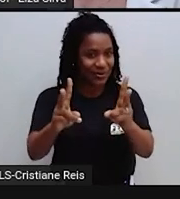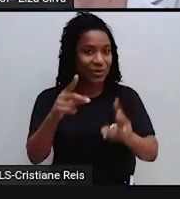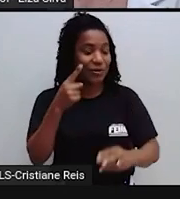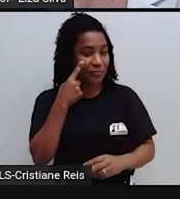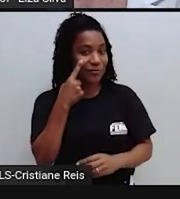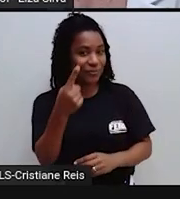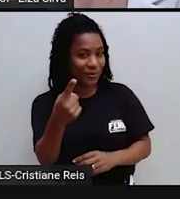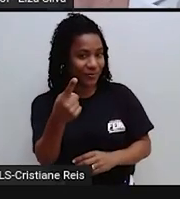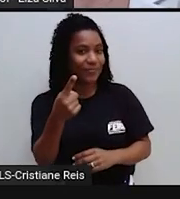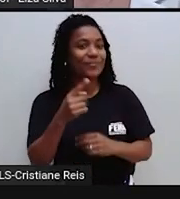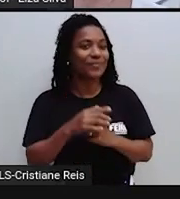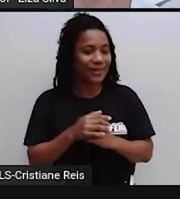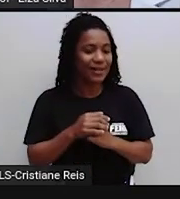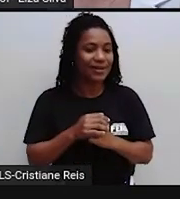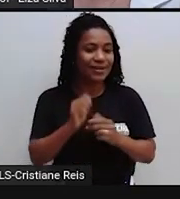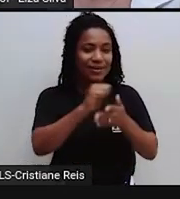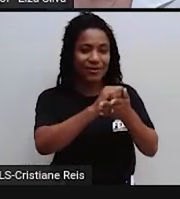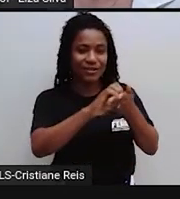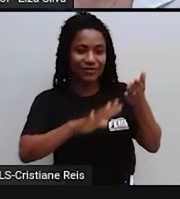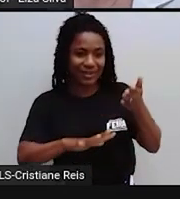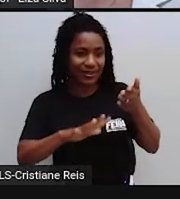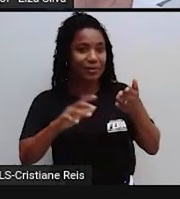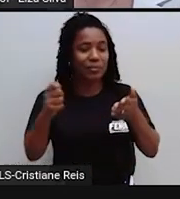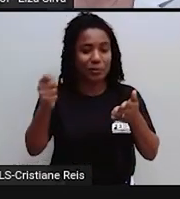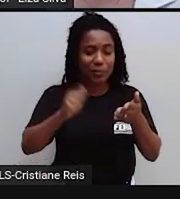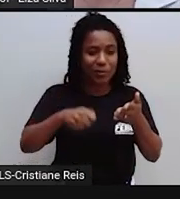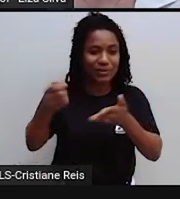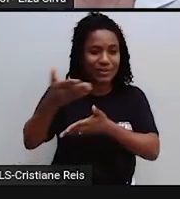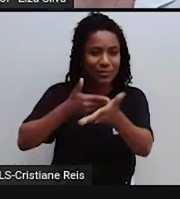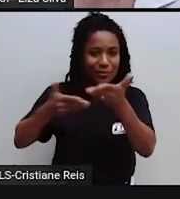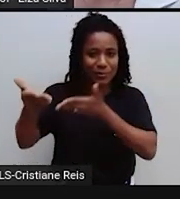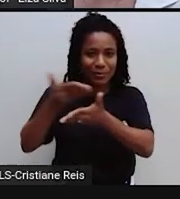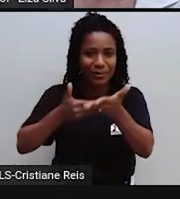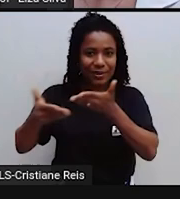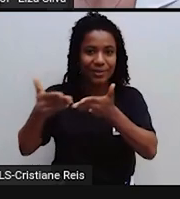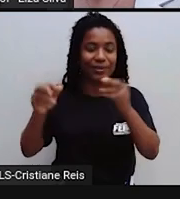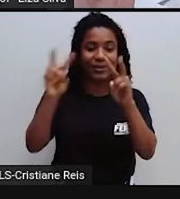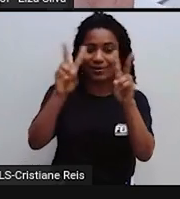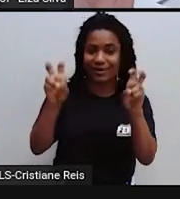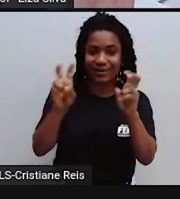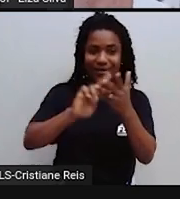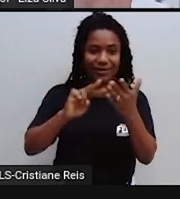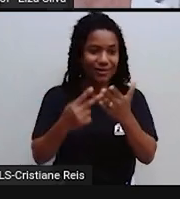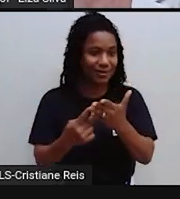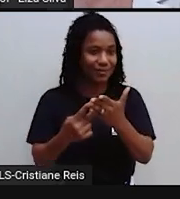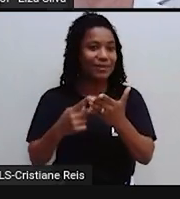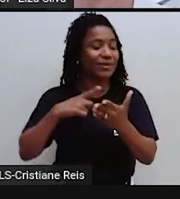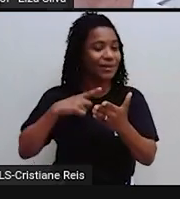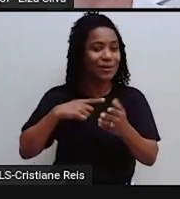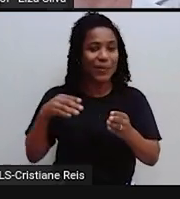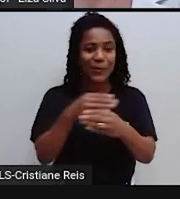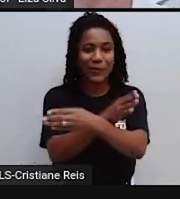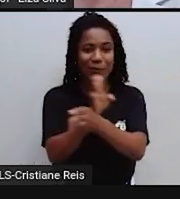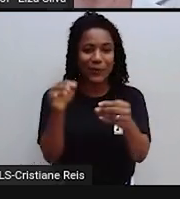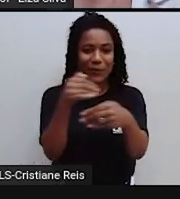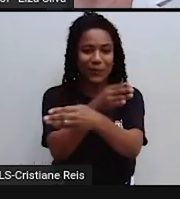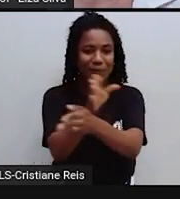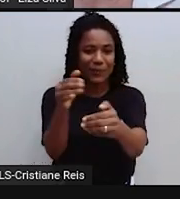para vocês aqui uma atividade interativa, que é a perseguição do labirinto. E nessa atividade, vocês